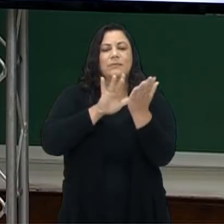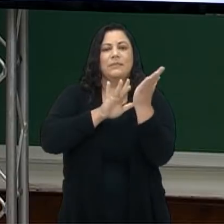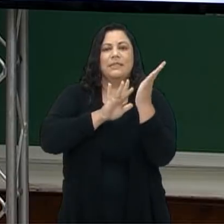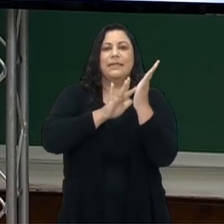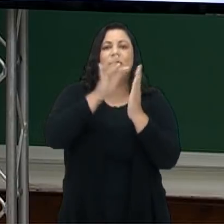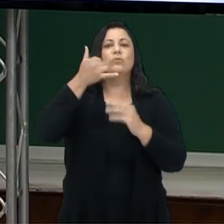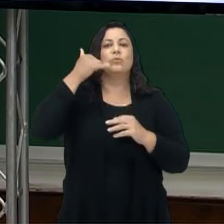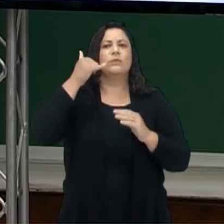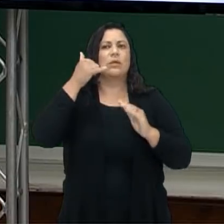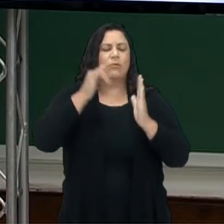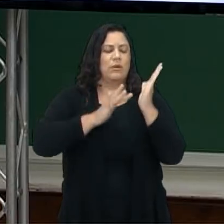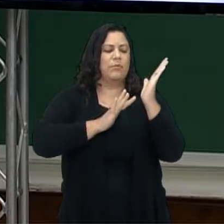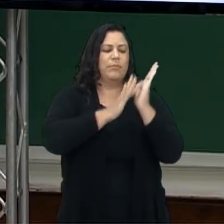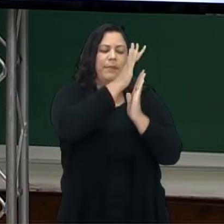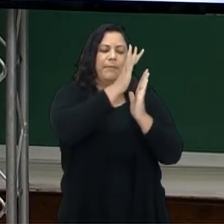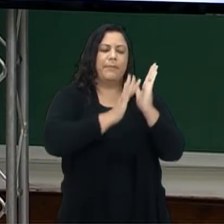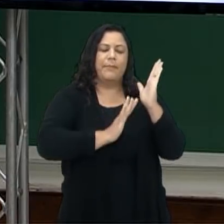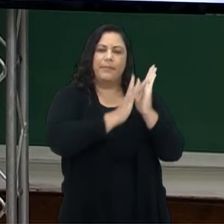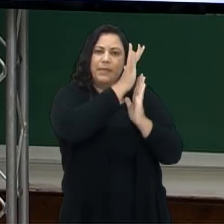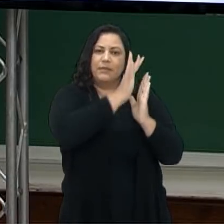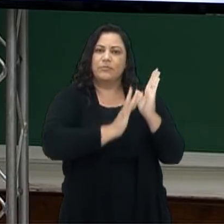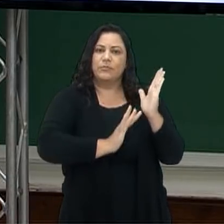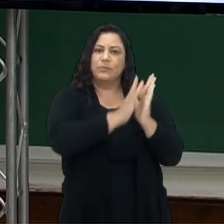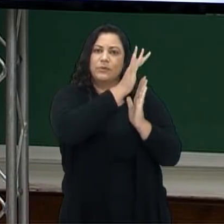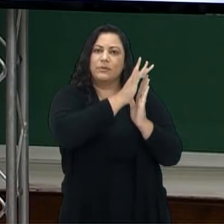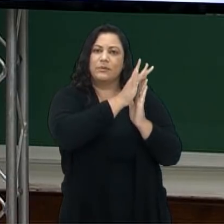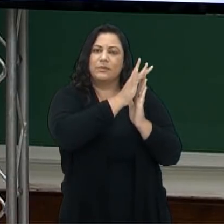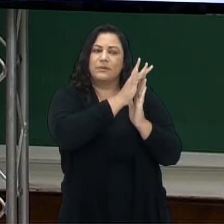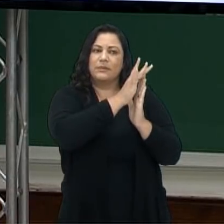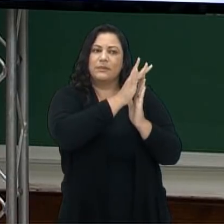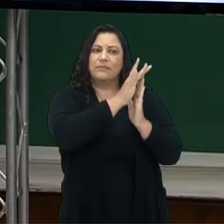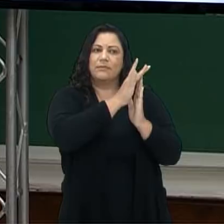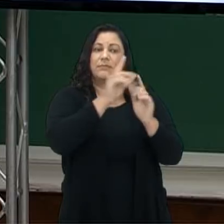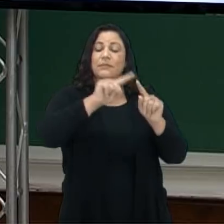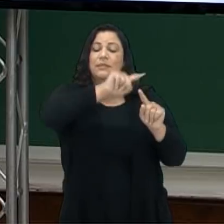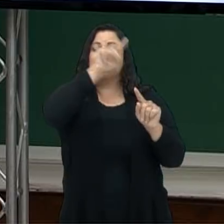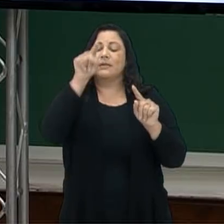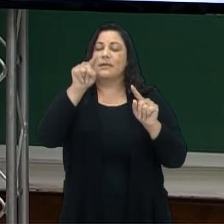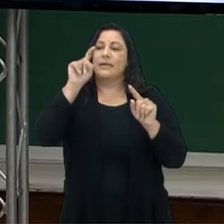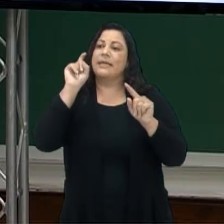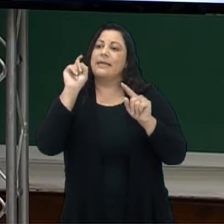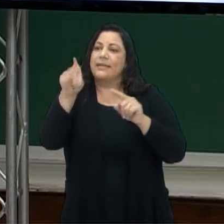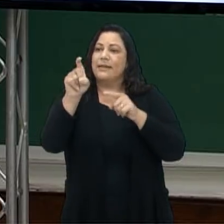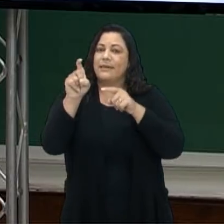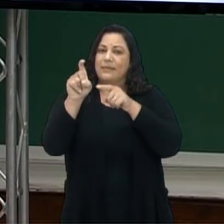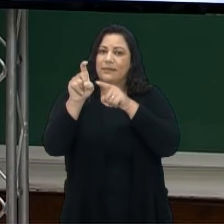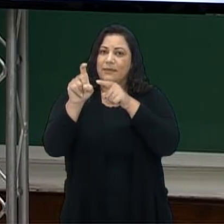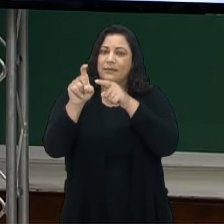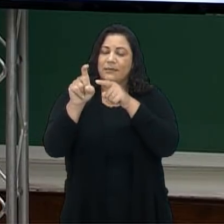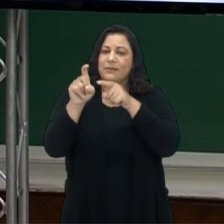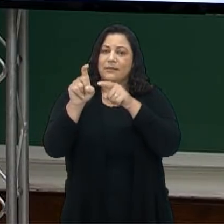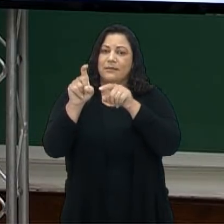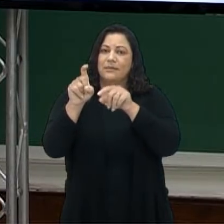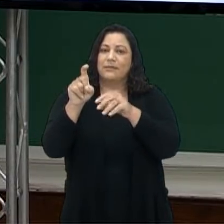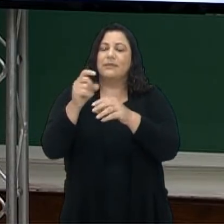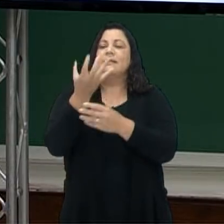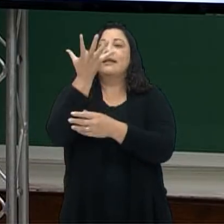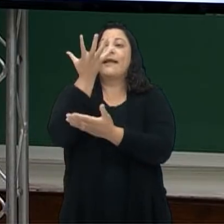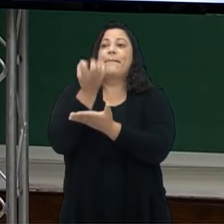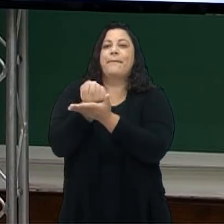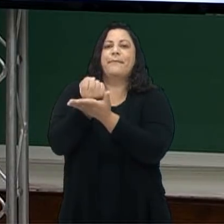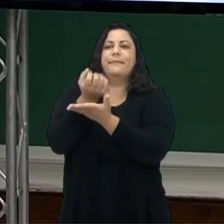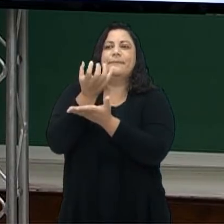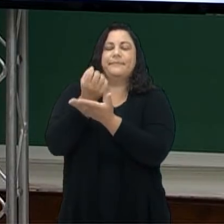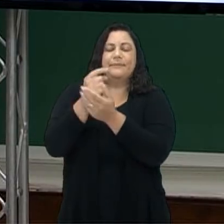aba para cima e vai aparecer selecionar anexo. Você vai clicar em selecionar anexo, aí você clica em